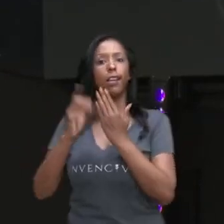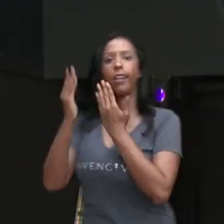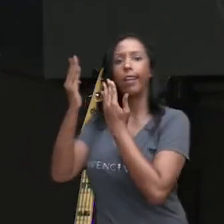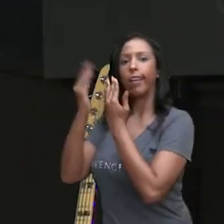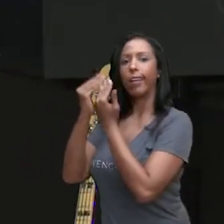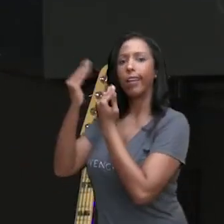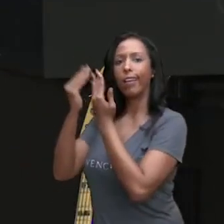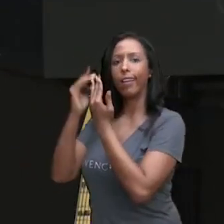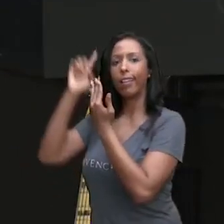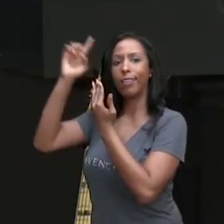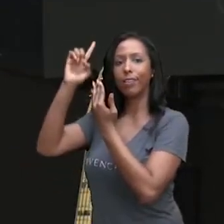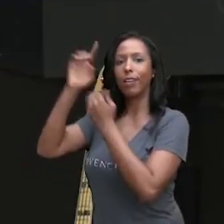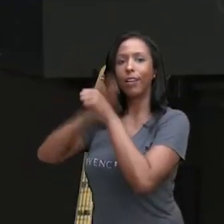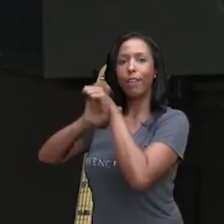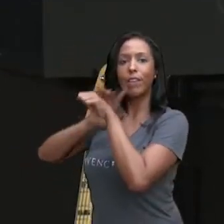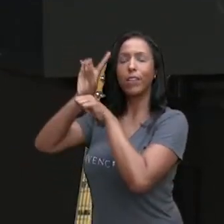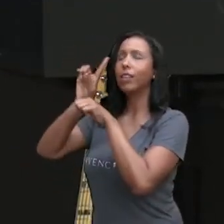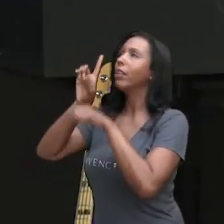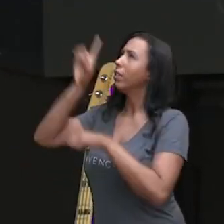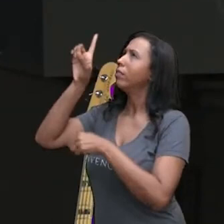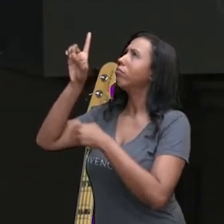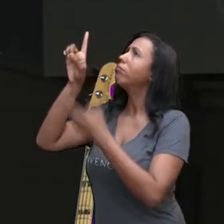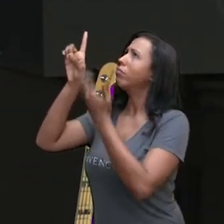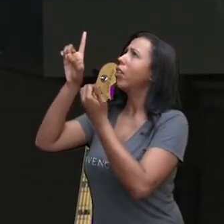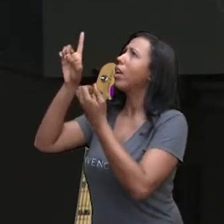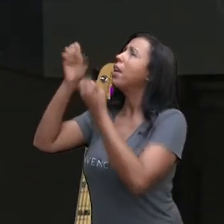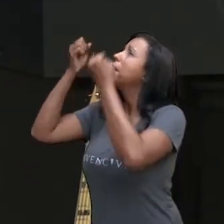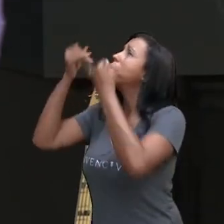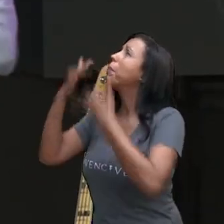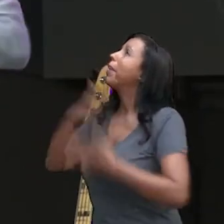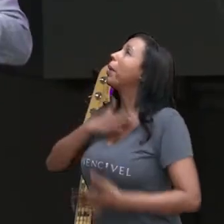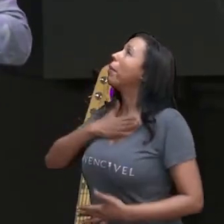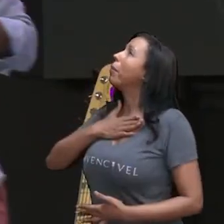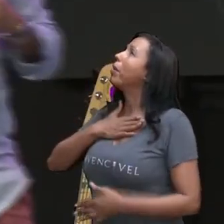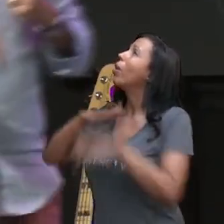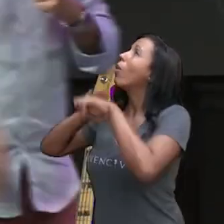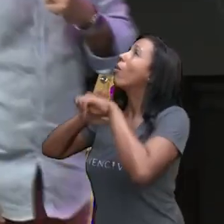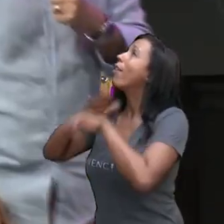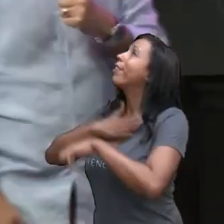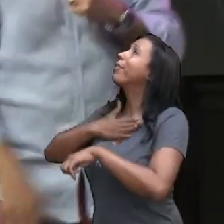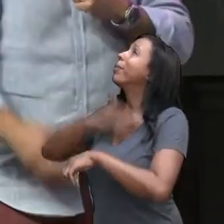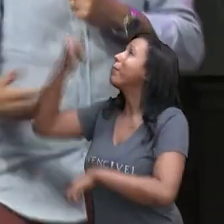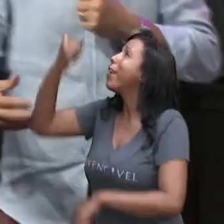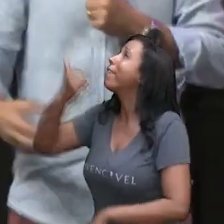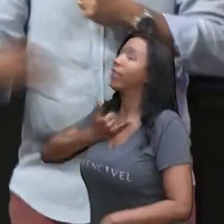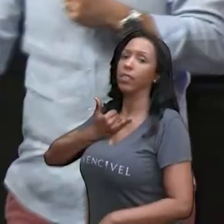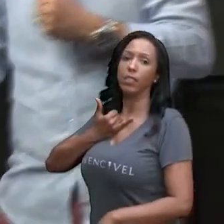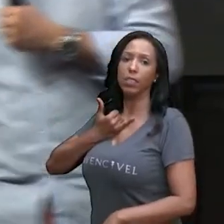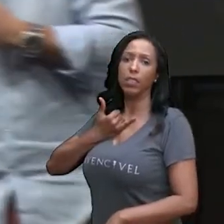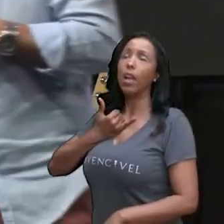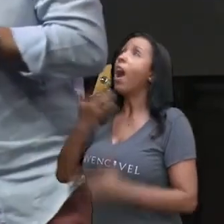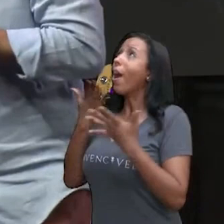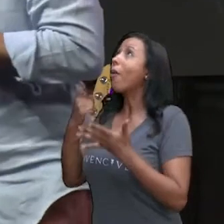Mais uma coisa, converse com outras pessoas sobre o que você está lendo. Converse, fale com as pessoas. Por quê? Porque você não tem